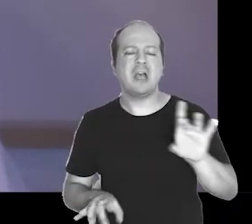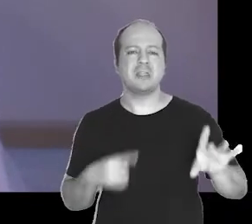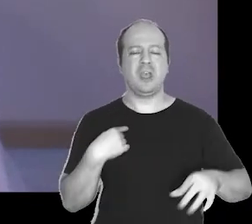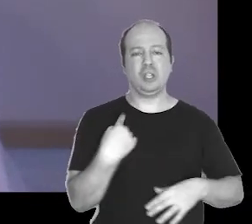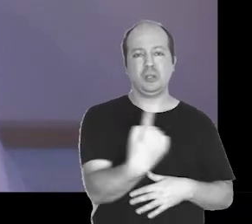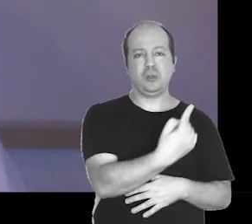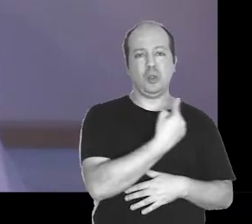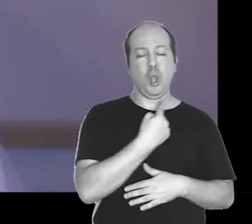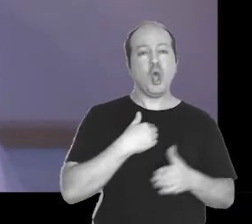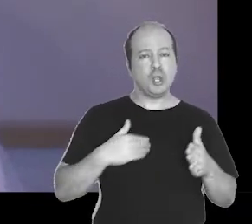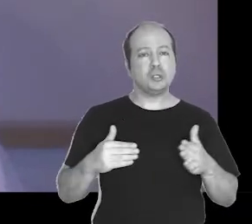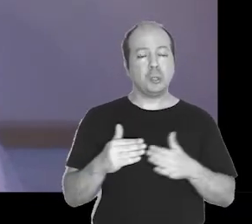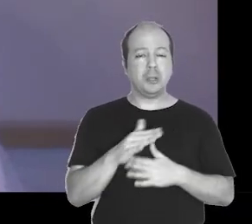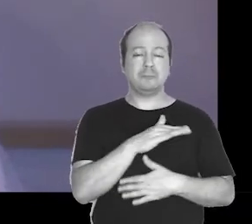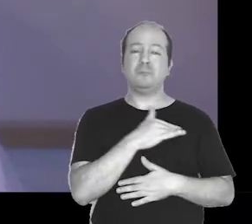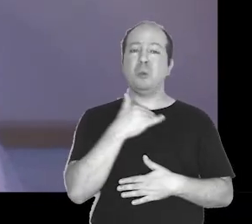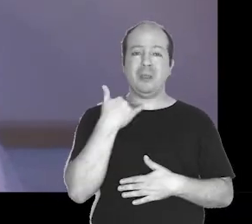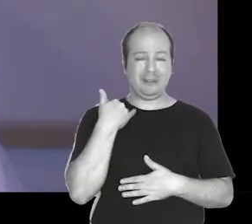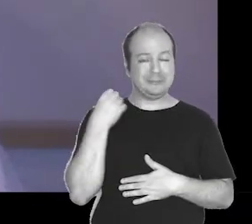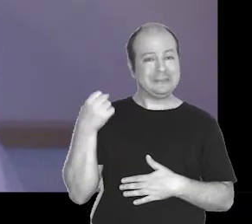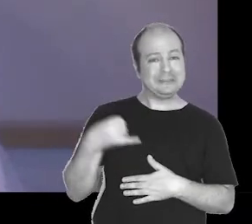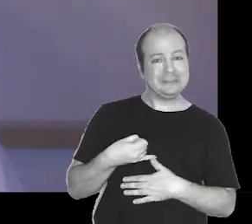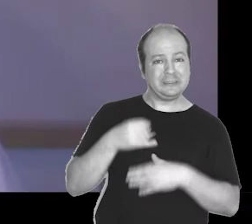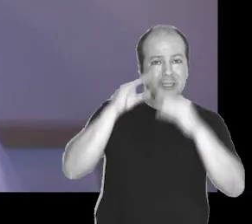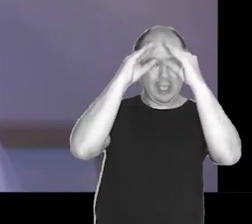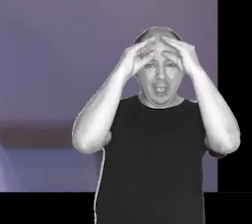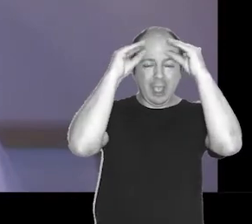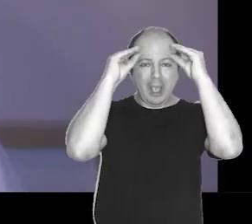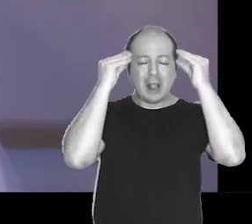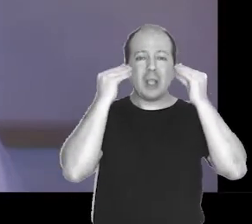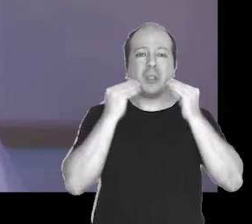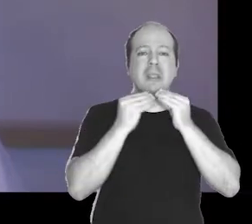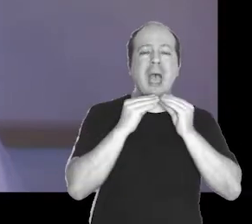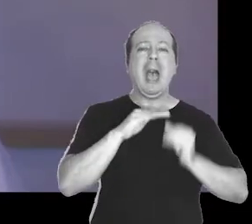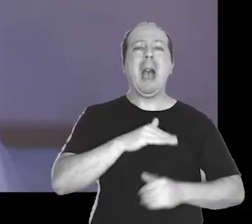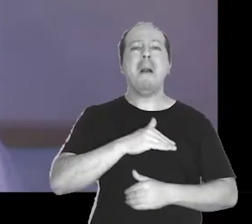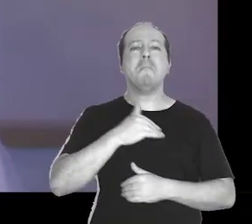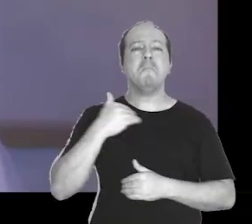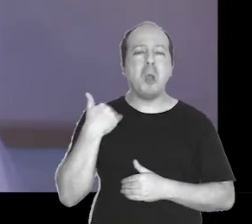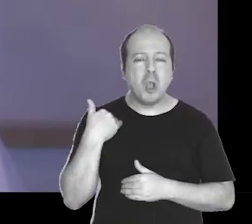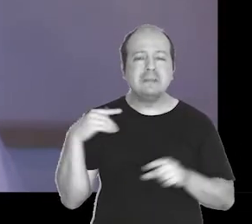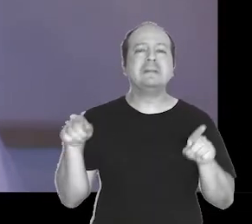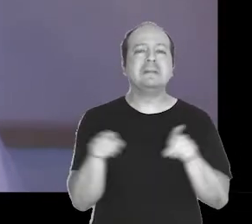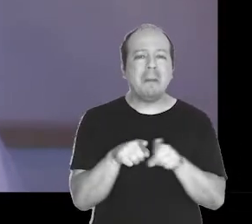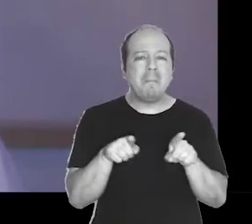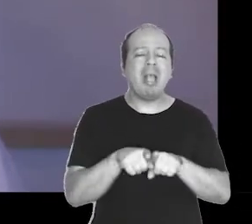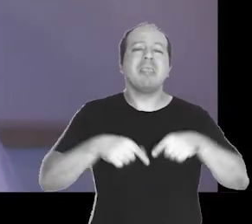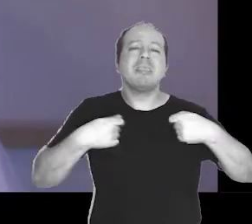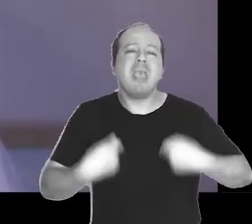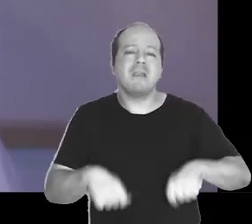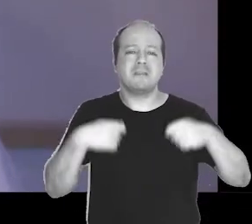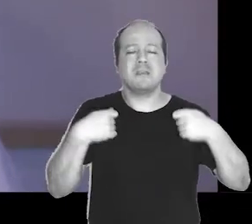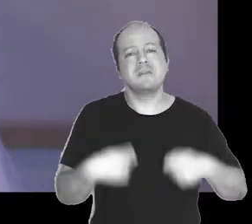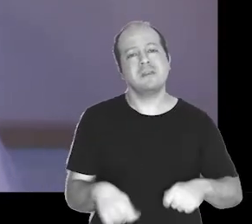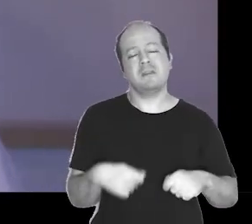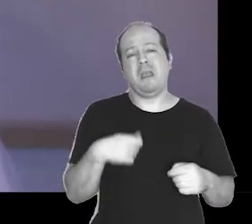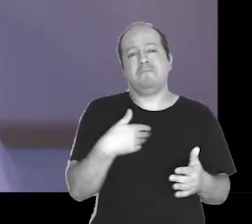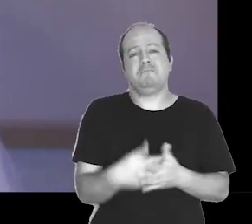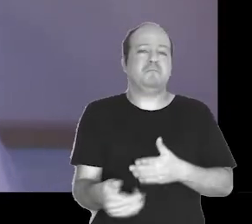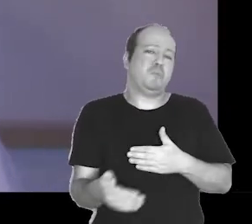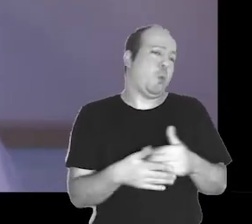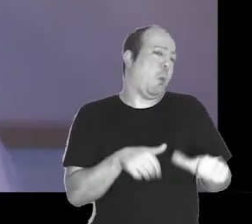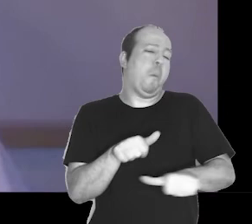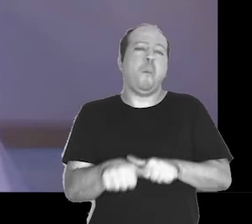E todos morremos, Leonardo. Também a morte faz parte dessa necessidade